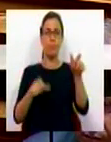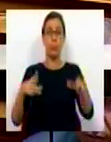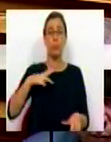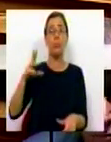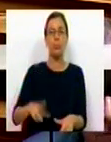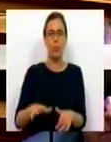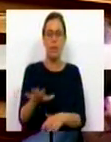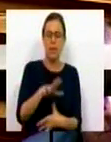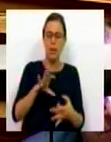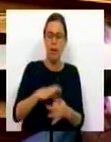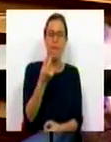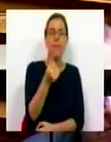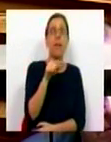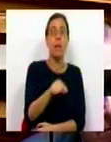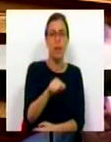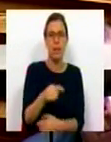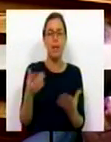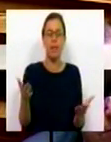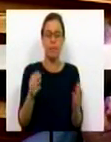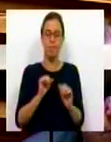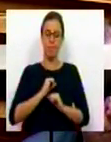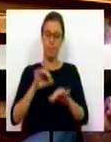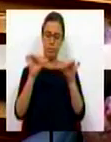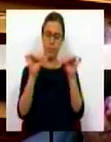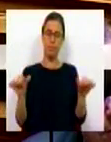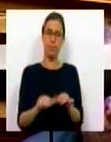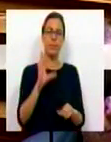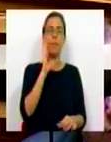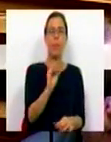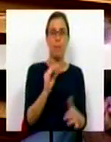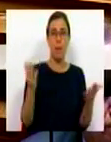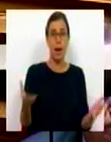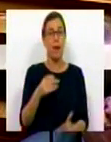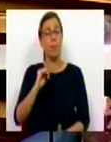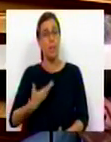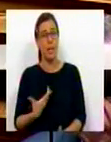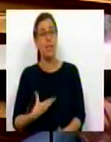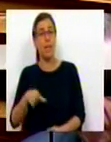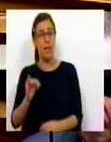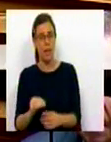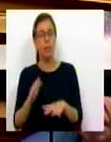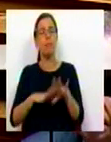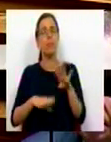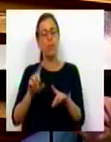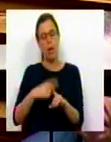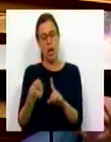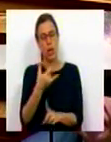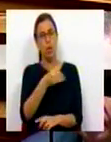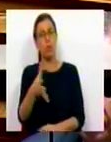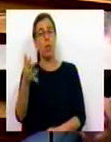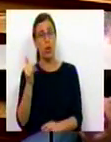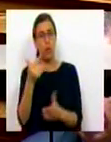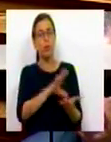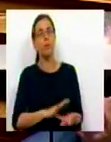portugueses a situação financeira do nosso sistema bancário. PSD e CDS operaram em 2012